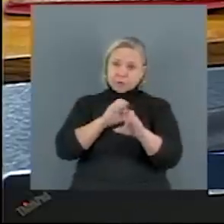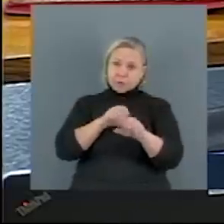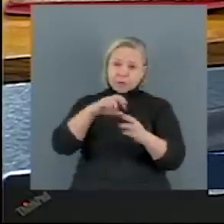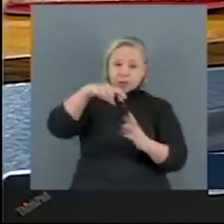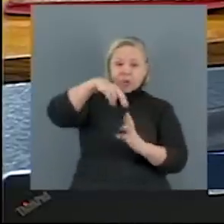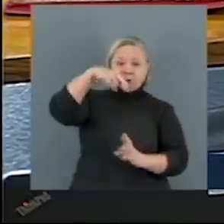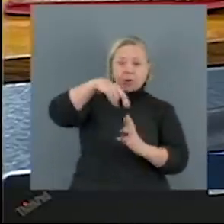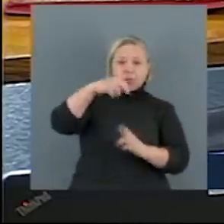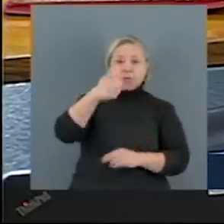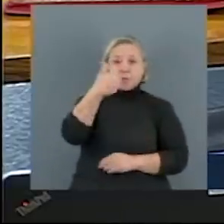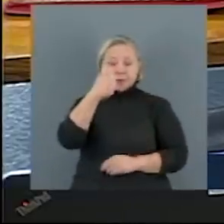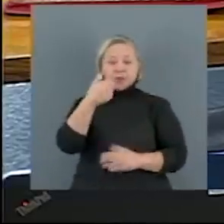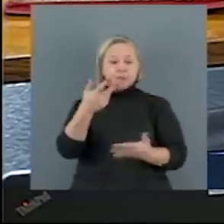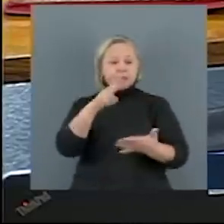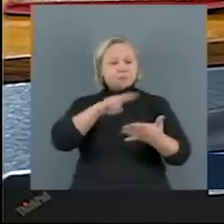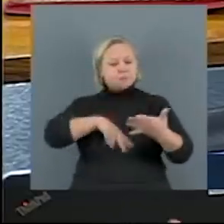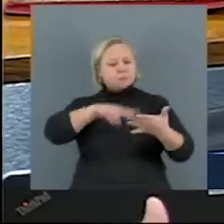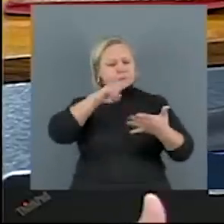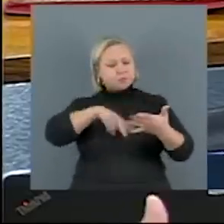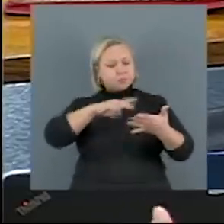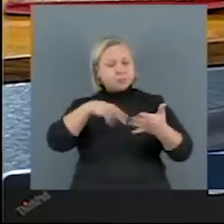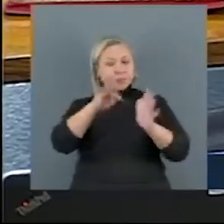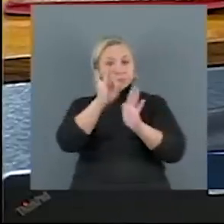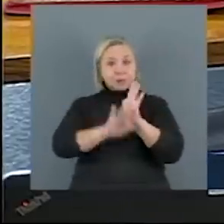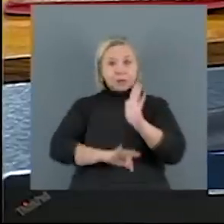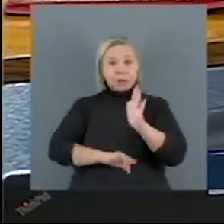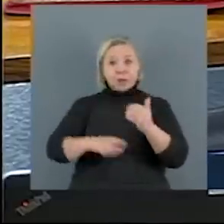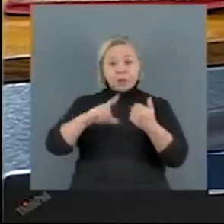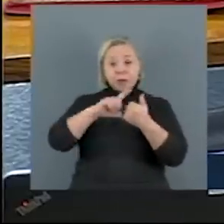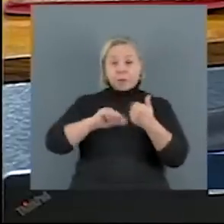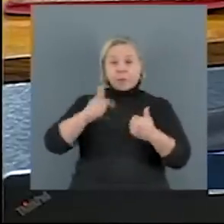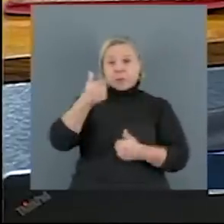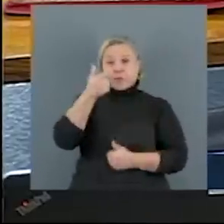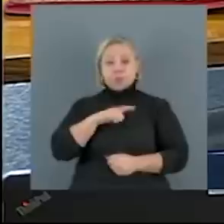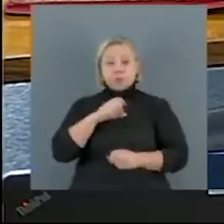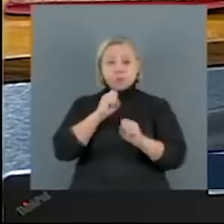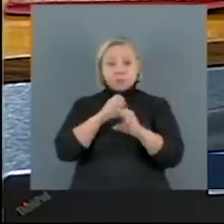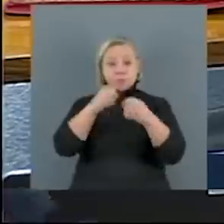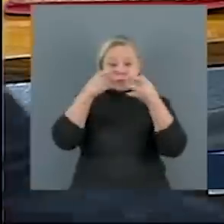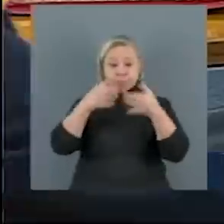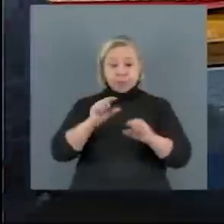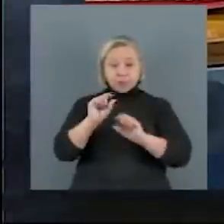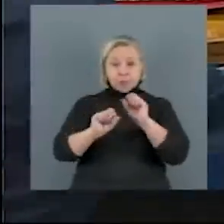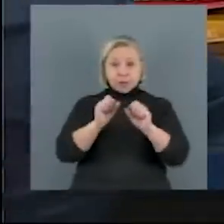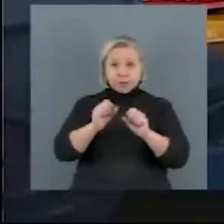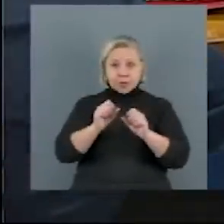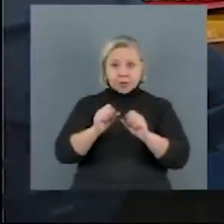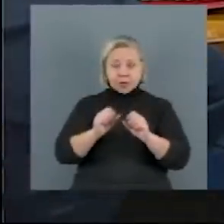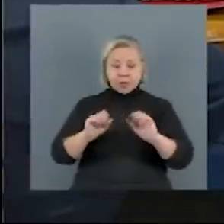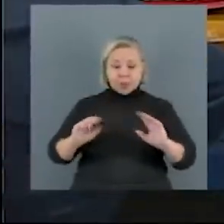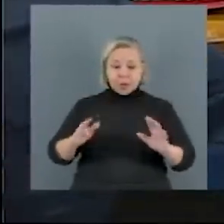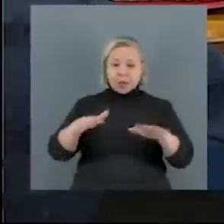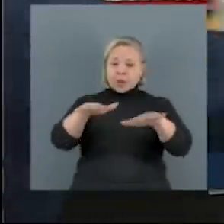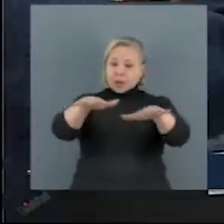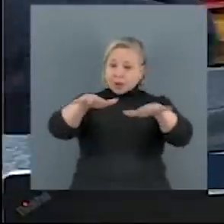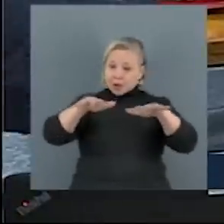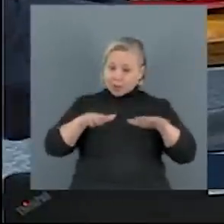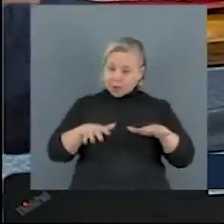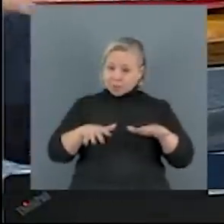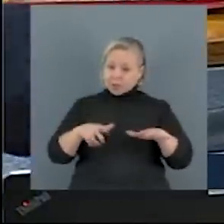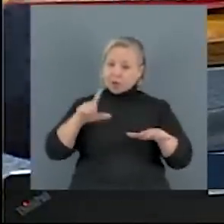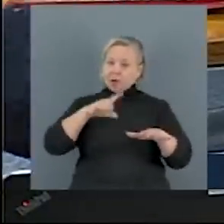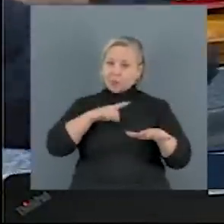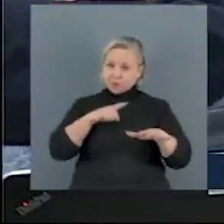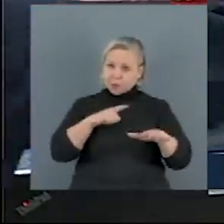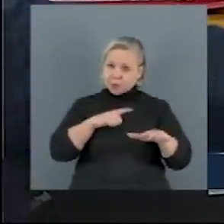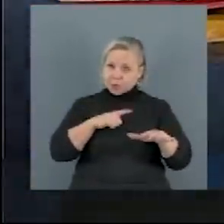instruir sobre sua apreciação. Mas o parágrafo 2º tem a seguinte disposição, presidente. A audiência prevista para o disposto no inciso